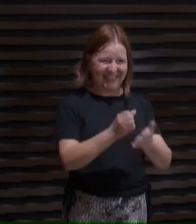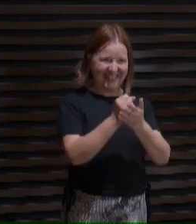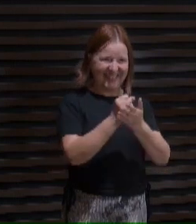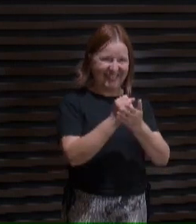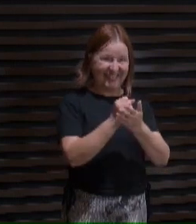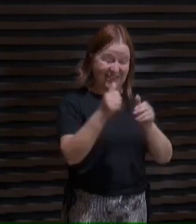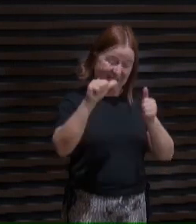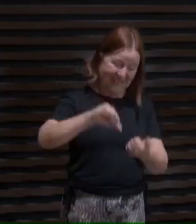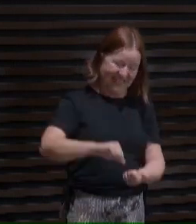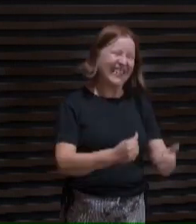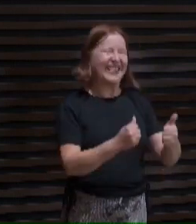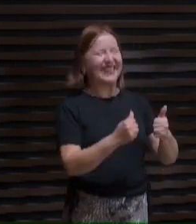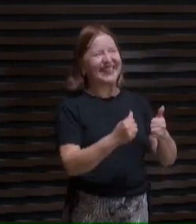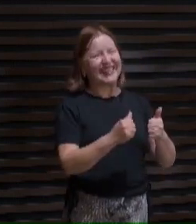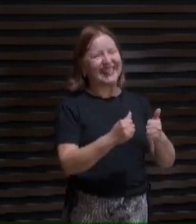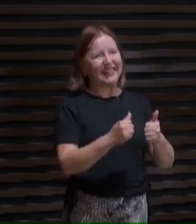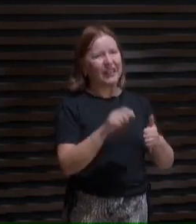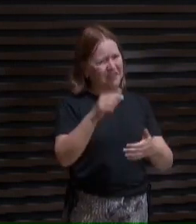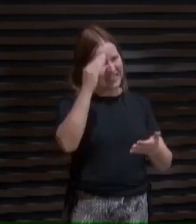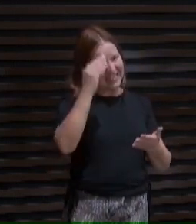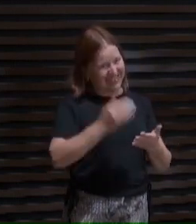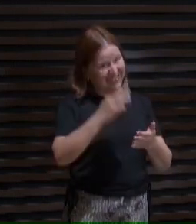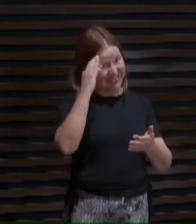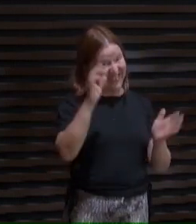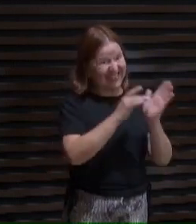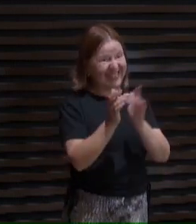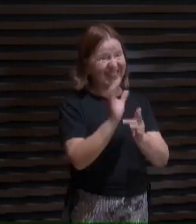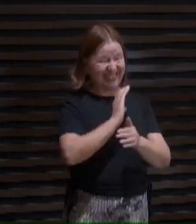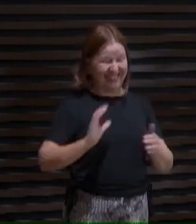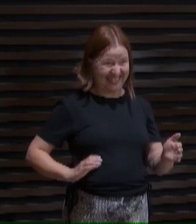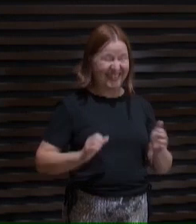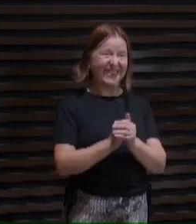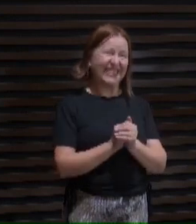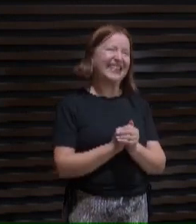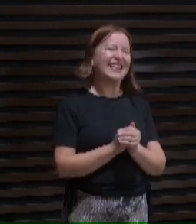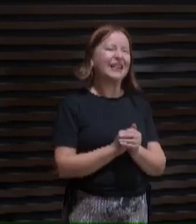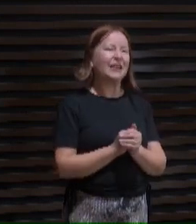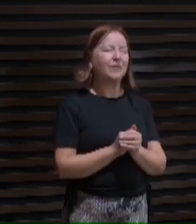e batizados. Você crê no Senhor Jesus Cristo?